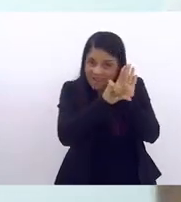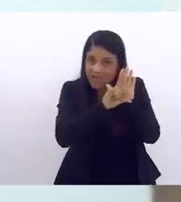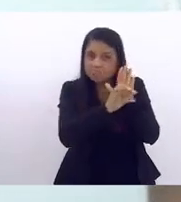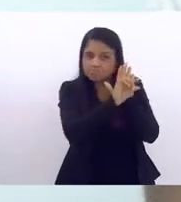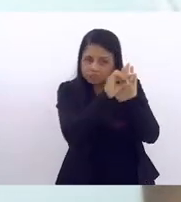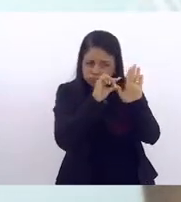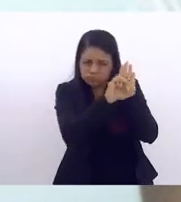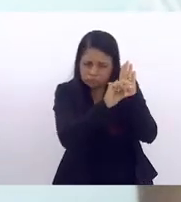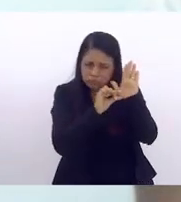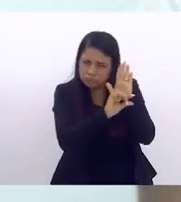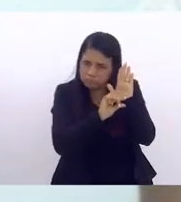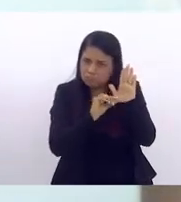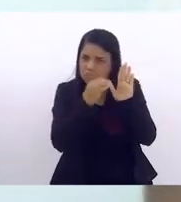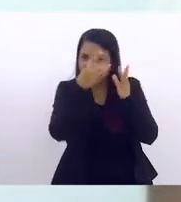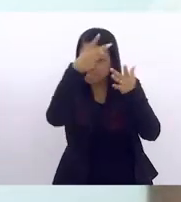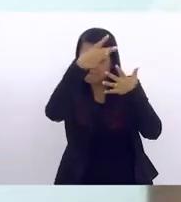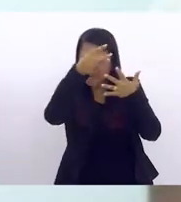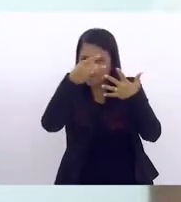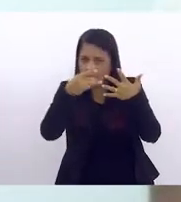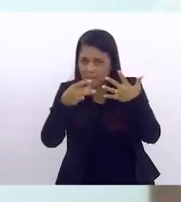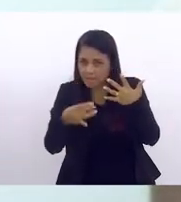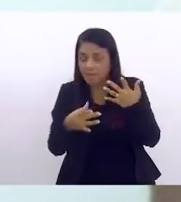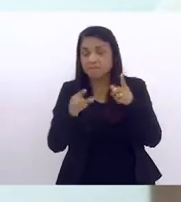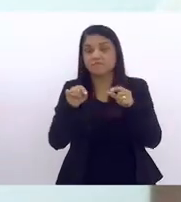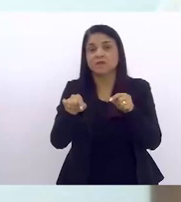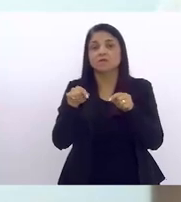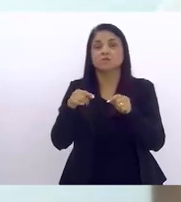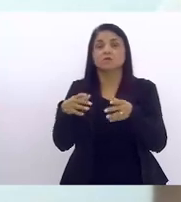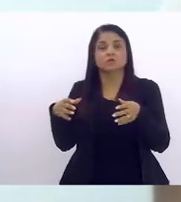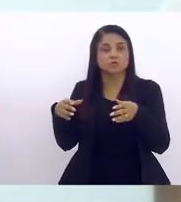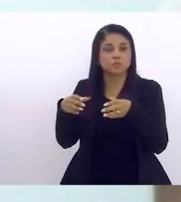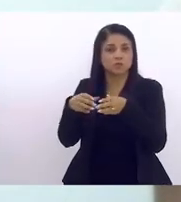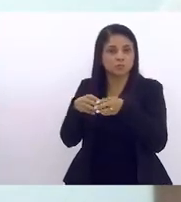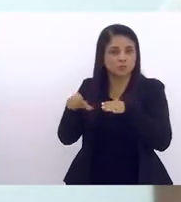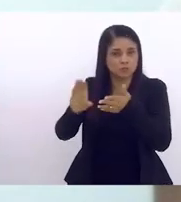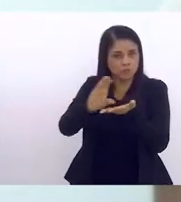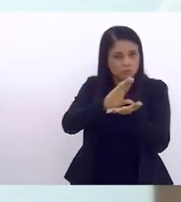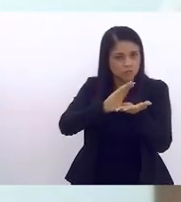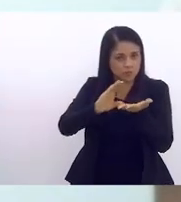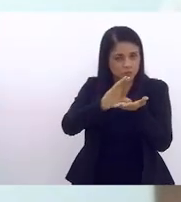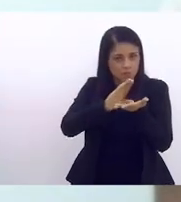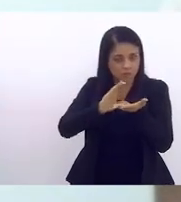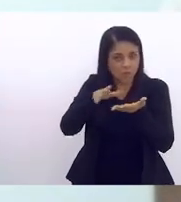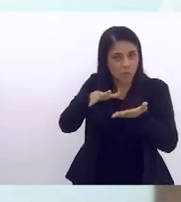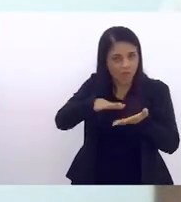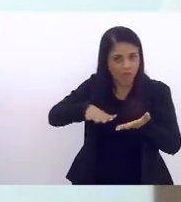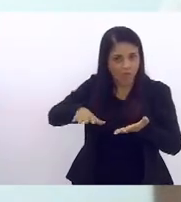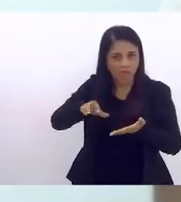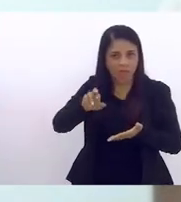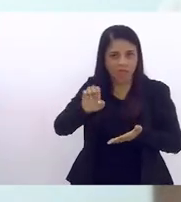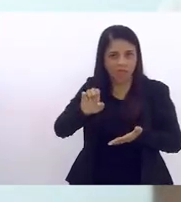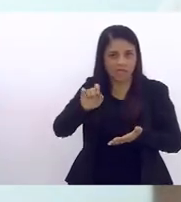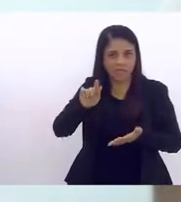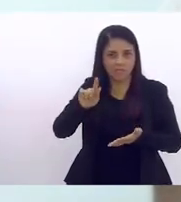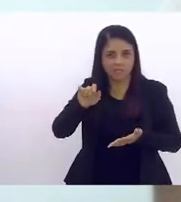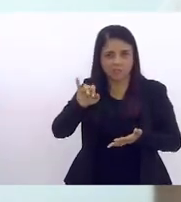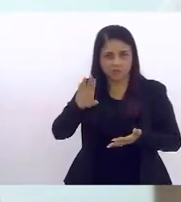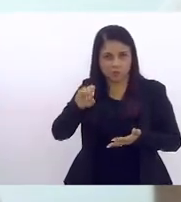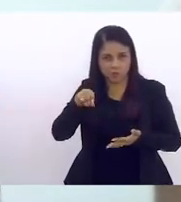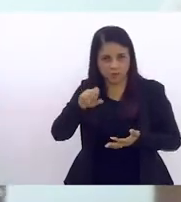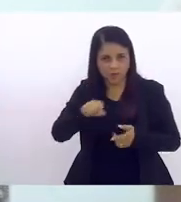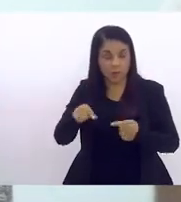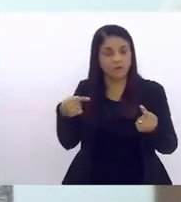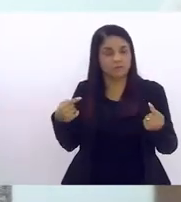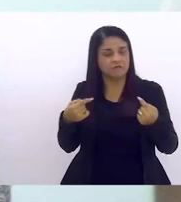aí eles fizeram, essa turma do Conselho Regional, vou te contar, eles se opuseram também quando a gente aprovou